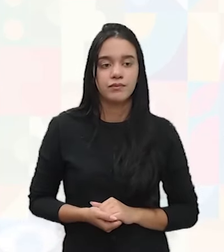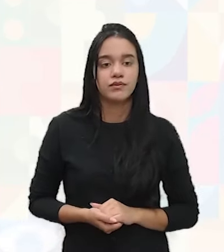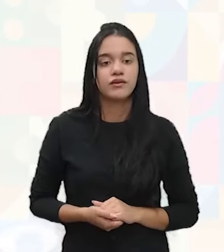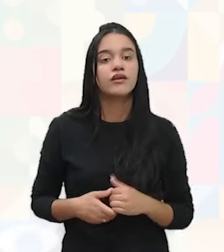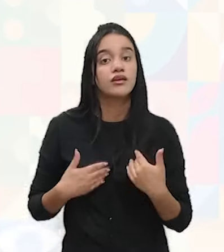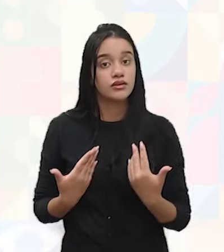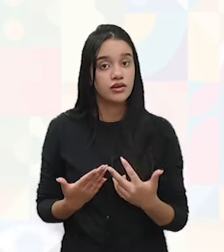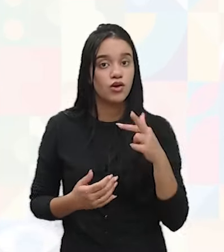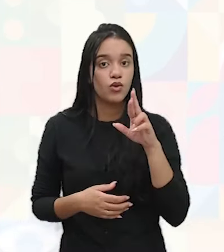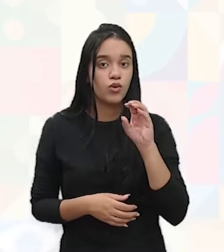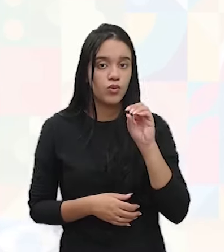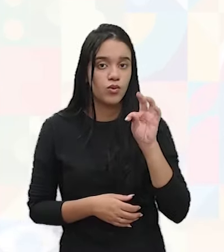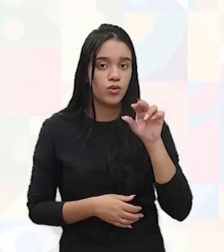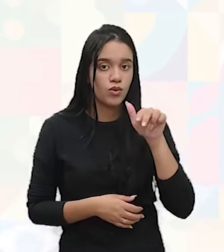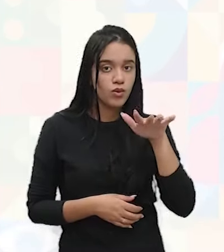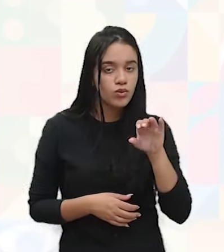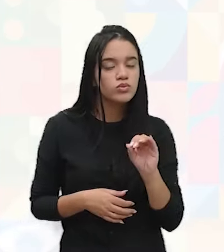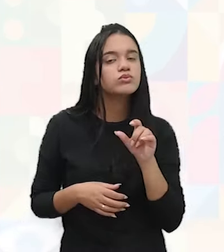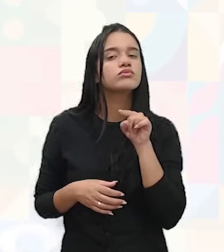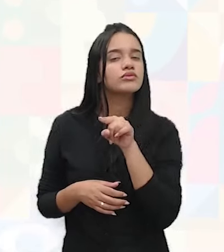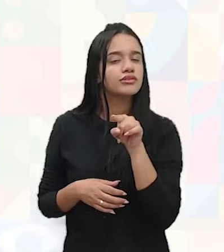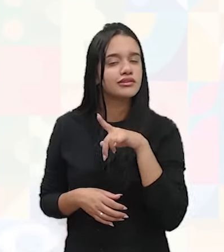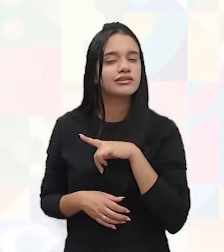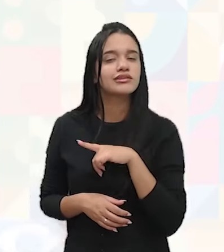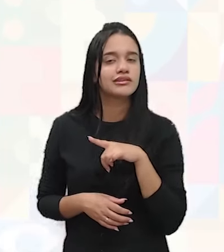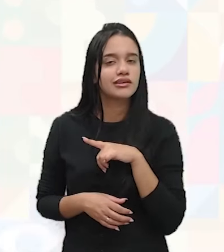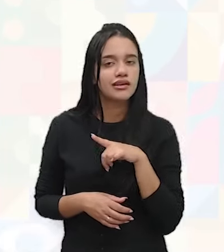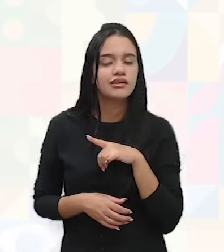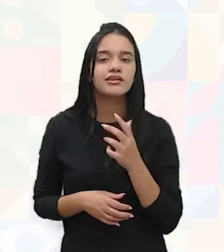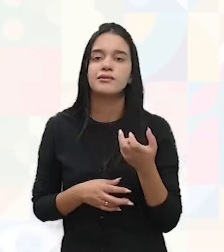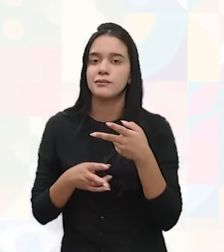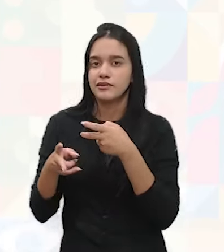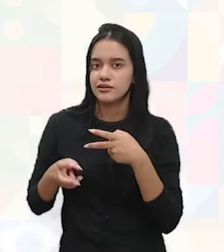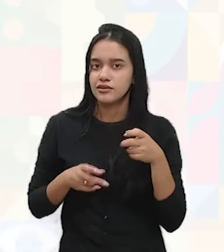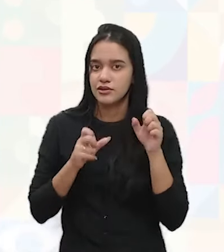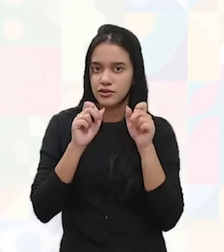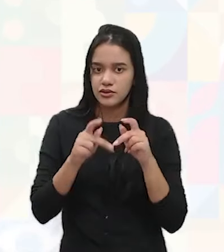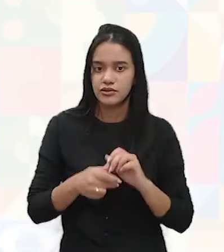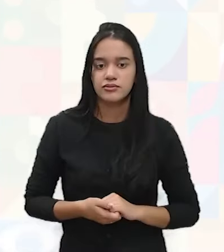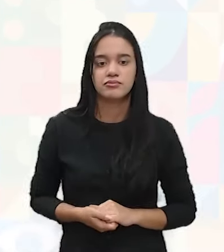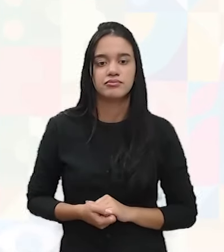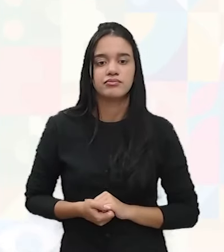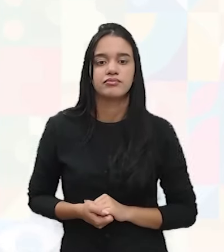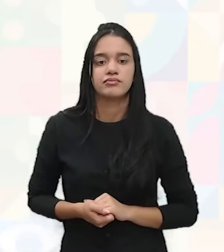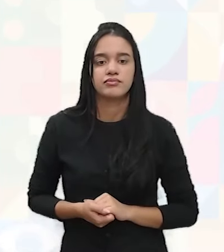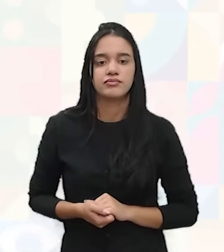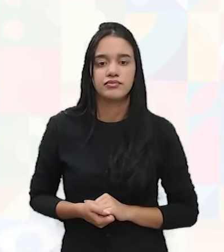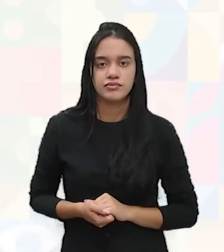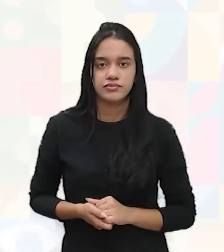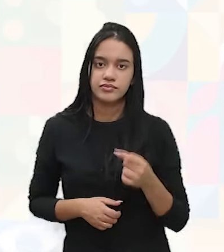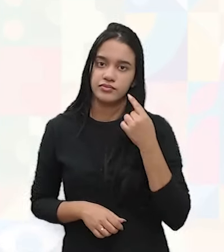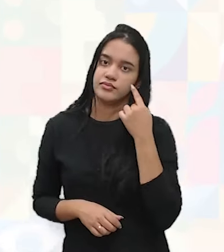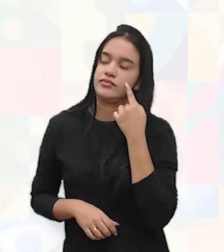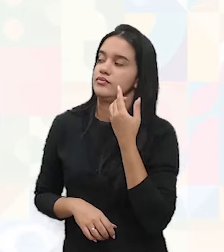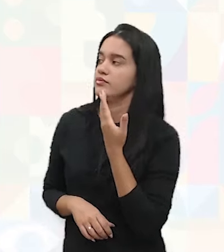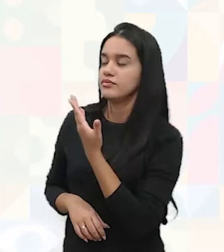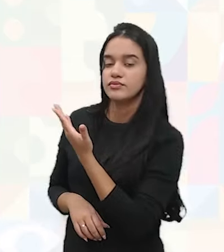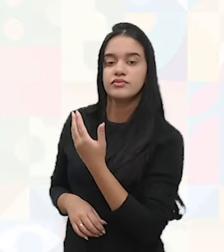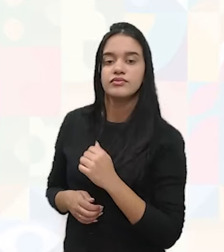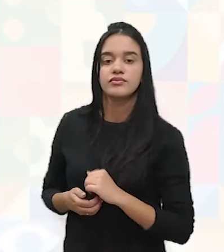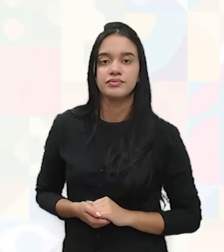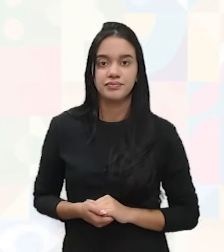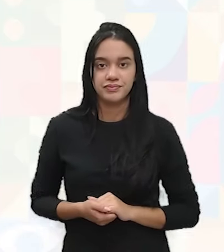rótulo é o primeiro ponto que você vai observar numa inspeção de segurança um outro ponto que a gente vai observar são as